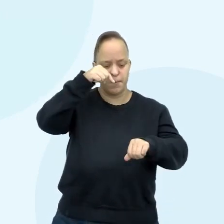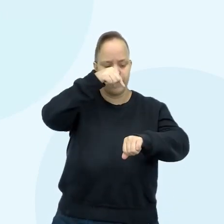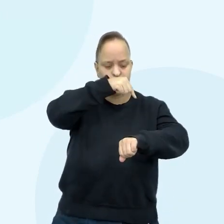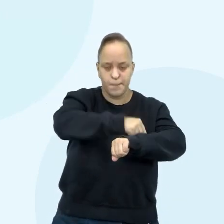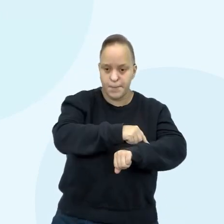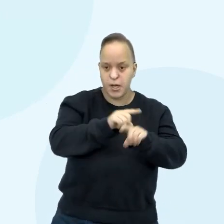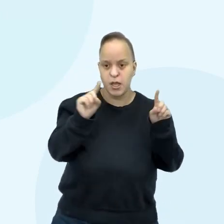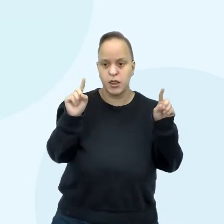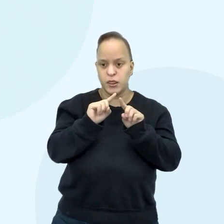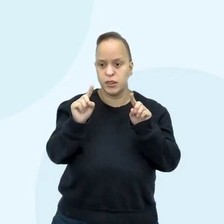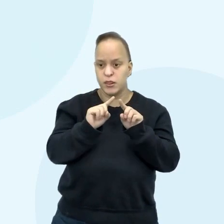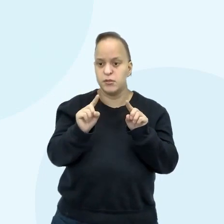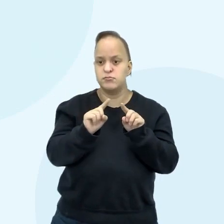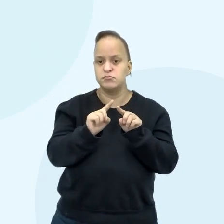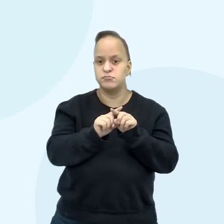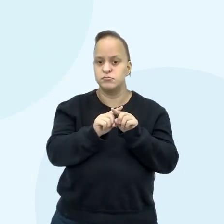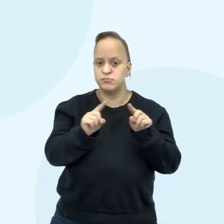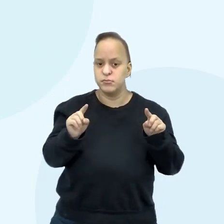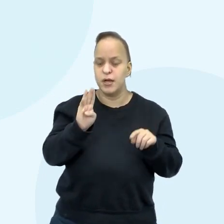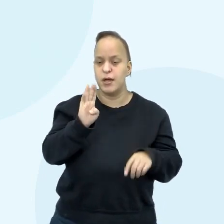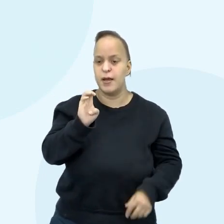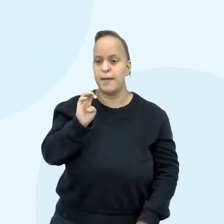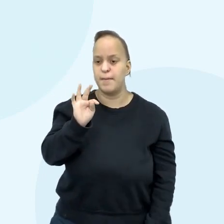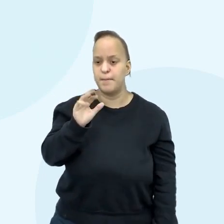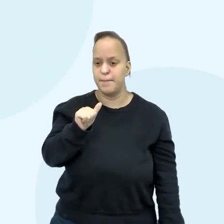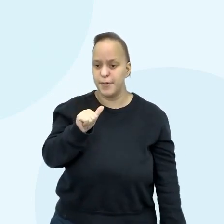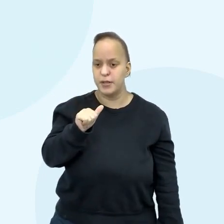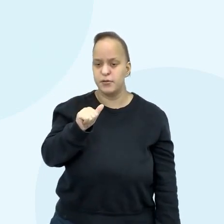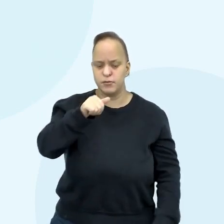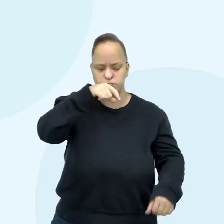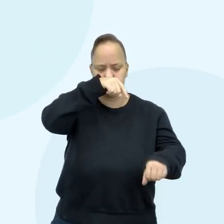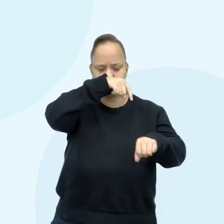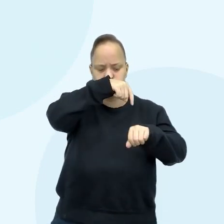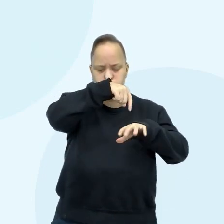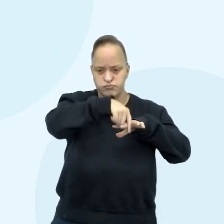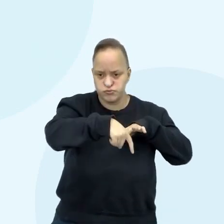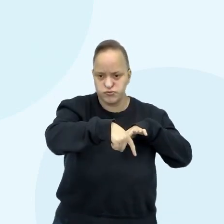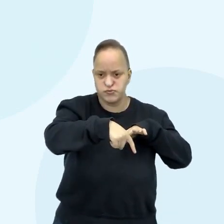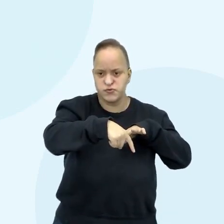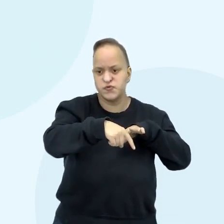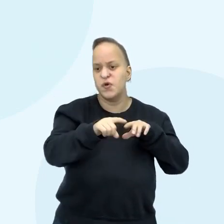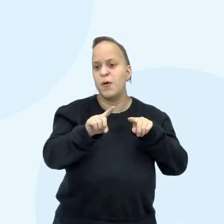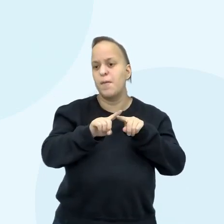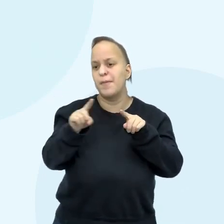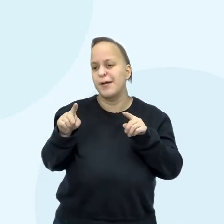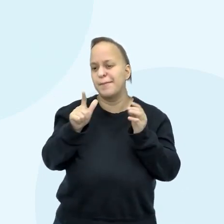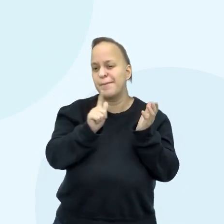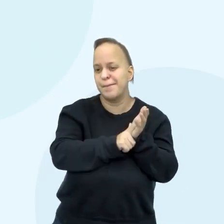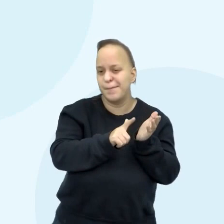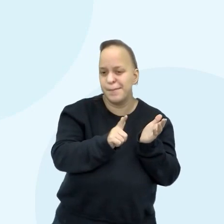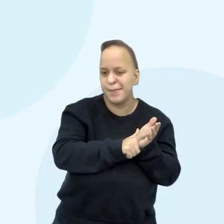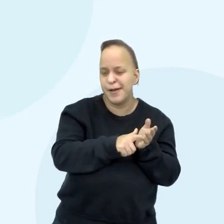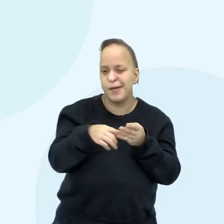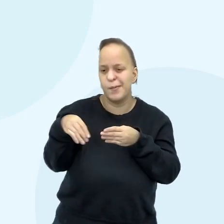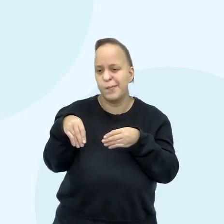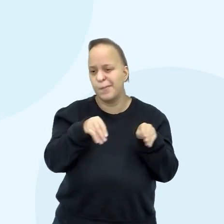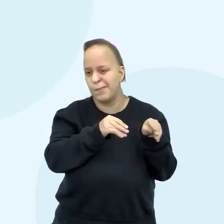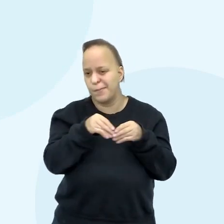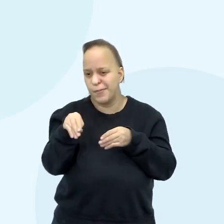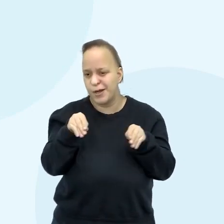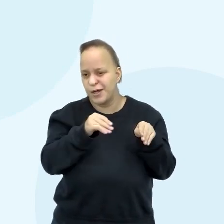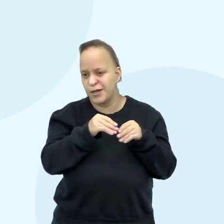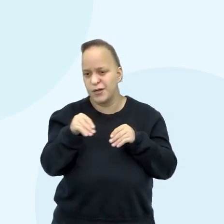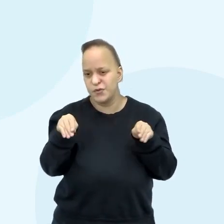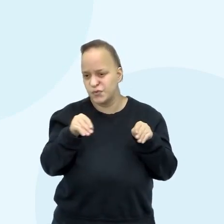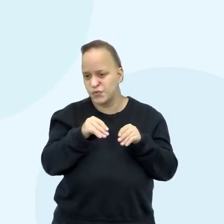partícula beta ela tem um poder maior de penetração, né? Porém, não consegue atravessar alumínio ou plástico, como eu falei antes, né? Já os raios gamas